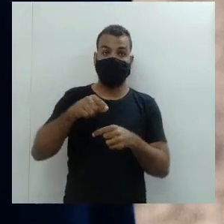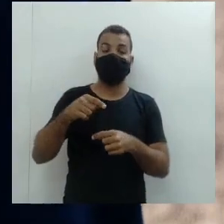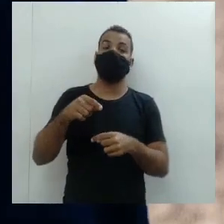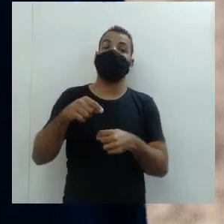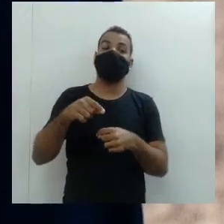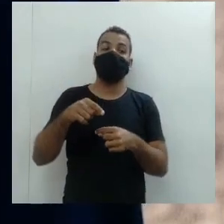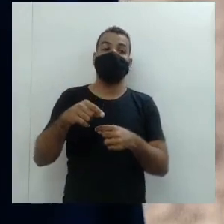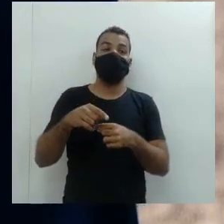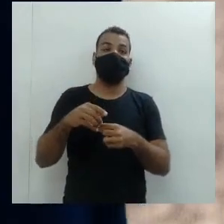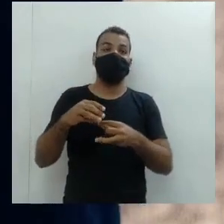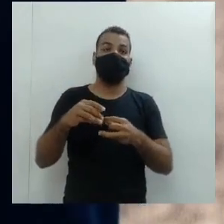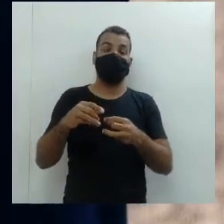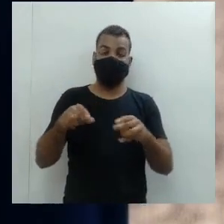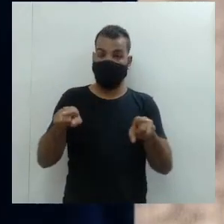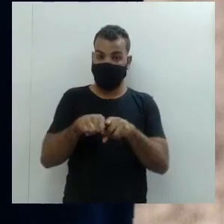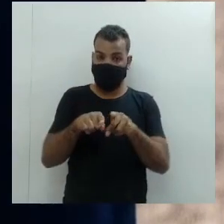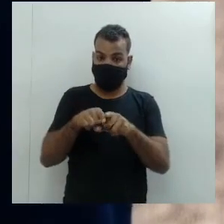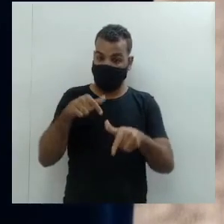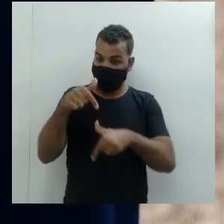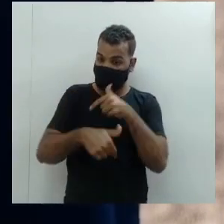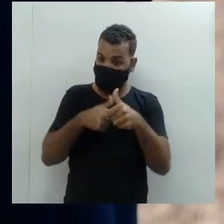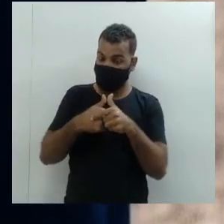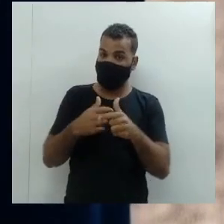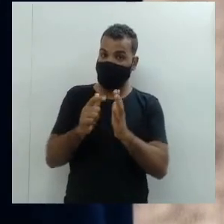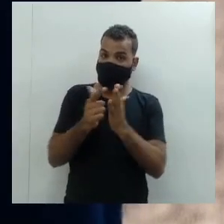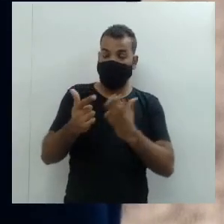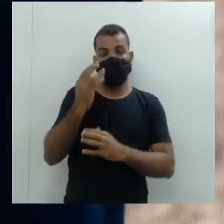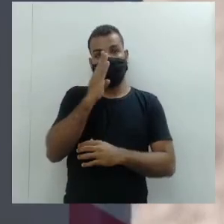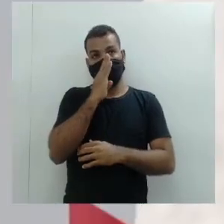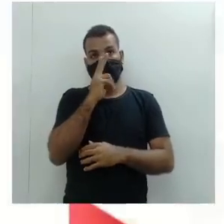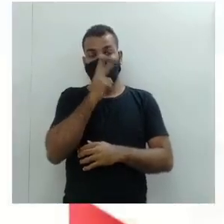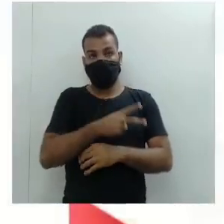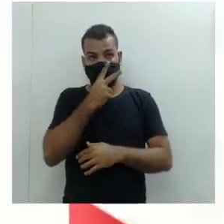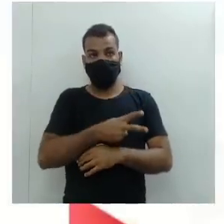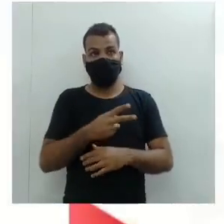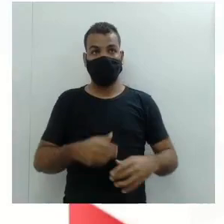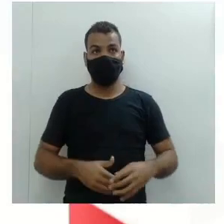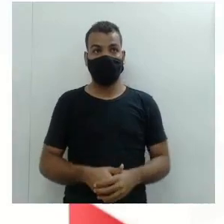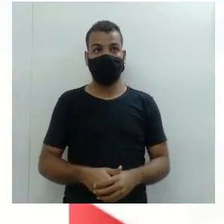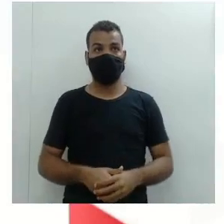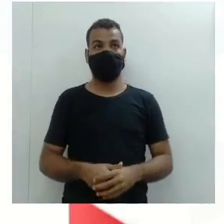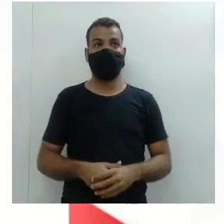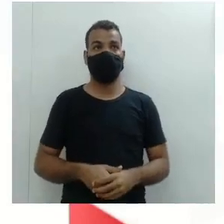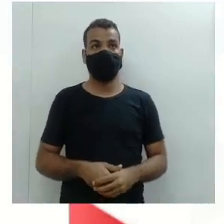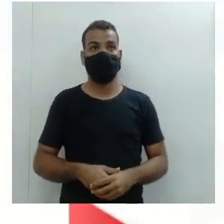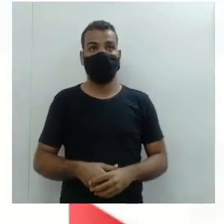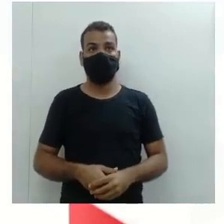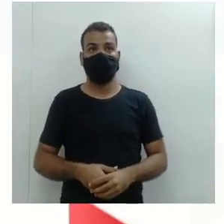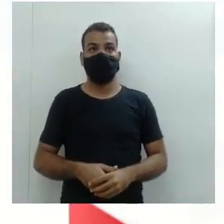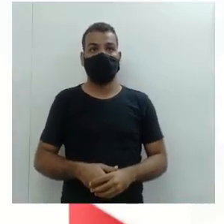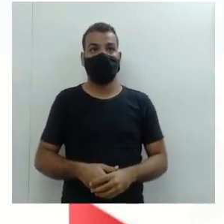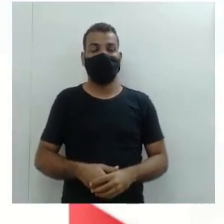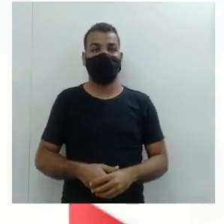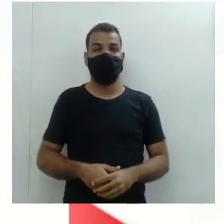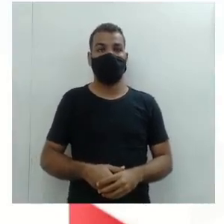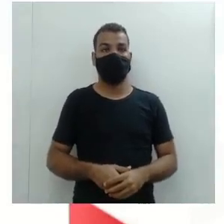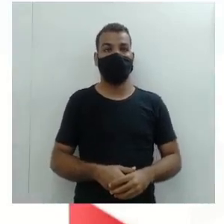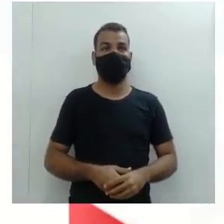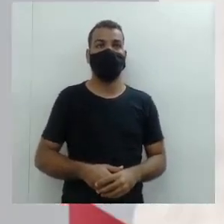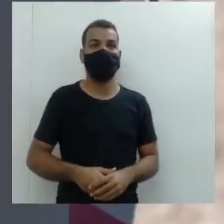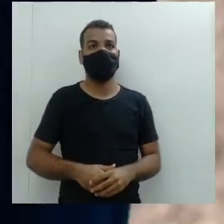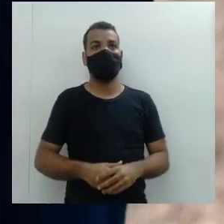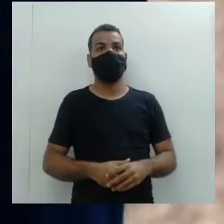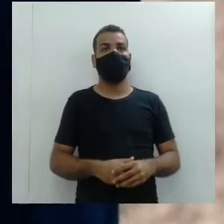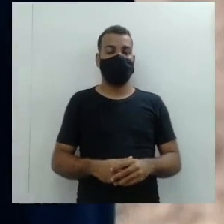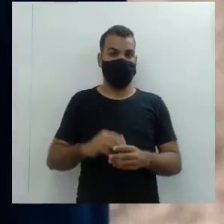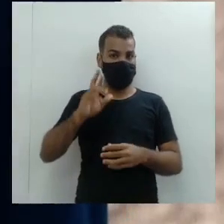teve uma forte atuação jornalística. Como nós podemos ver. No Diário da Manhã de Pernambuco, ele foi inclusive diretor de redação,